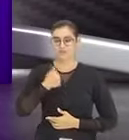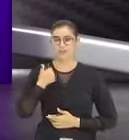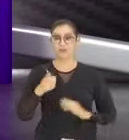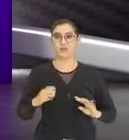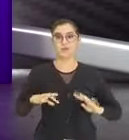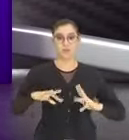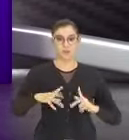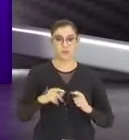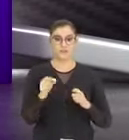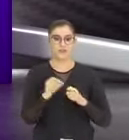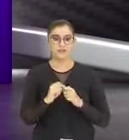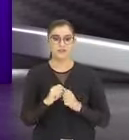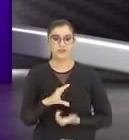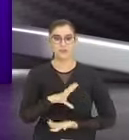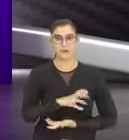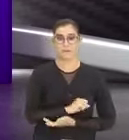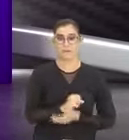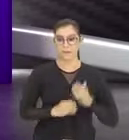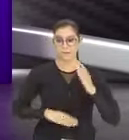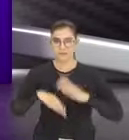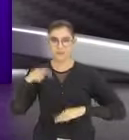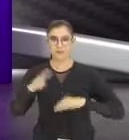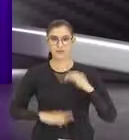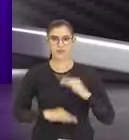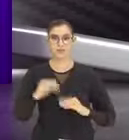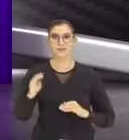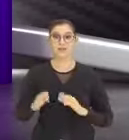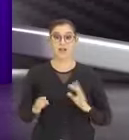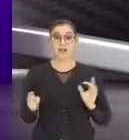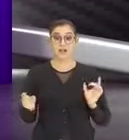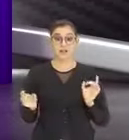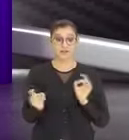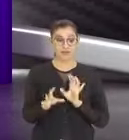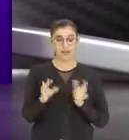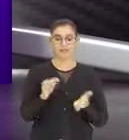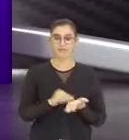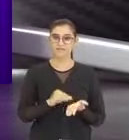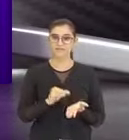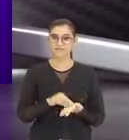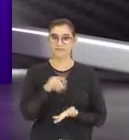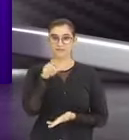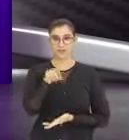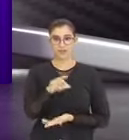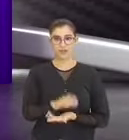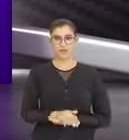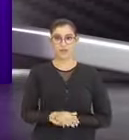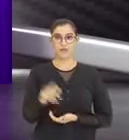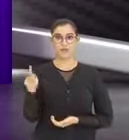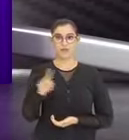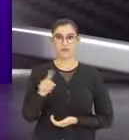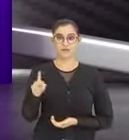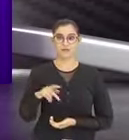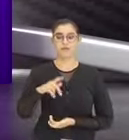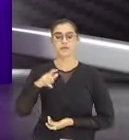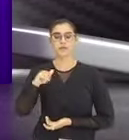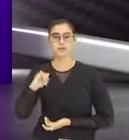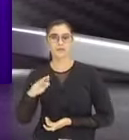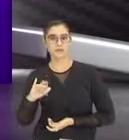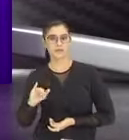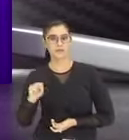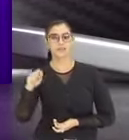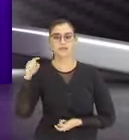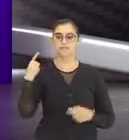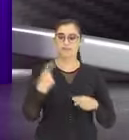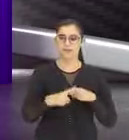é com amor, com carinho e com profissionalismo, para que não falte nada para você, tá beleza? Professor Ives na área também, mandando ver lá